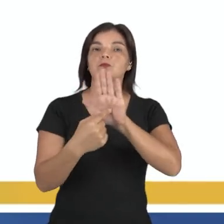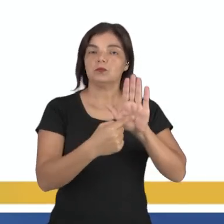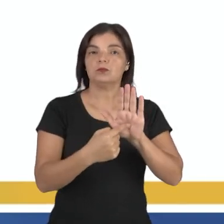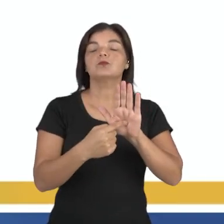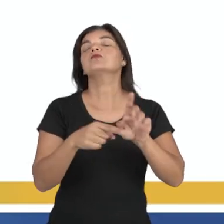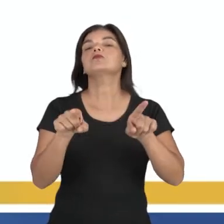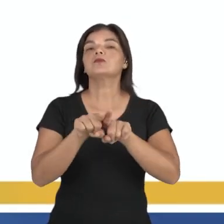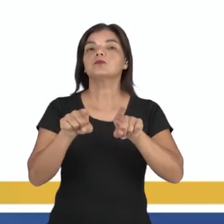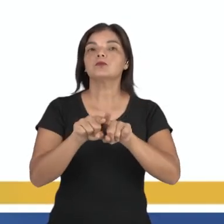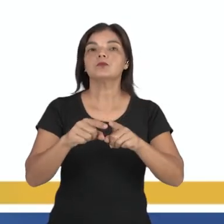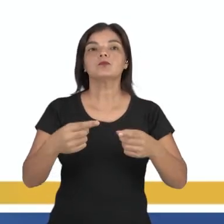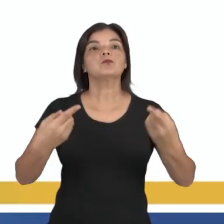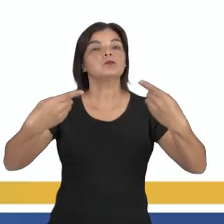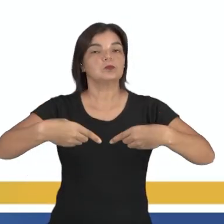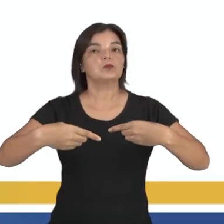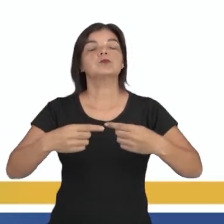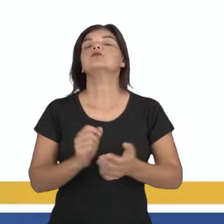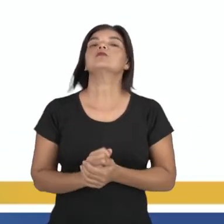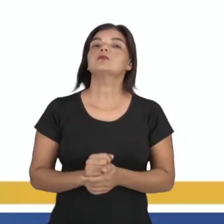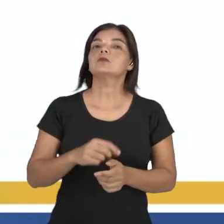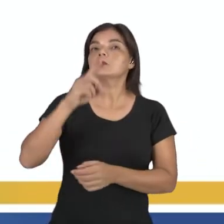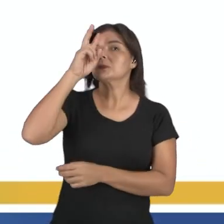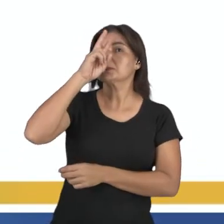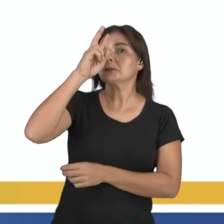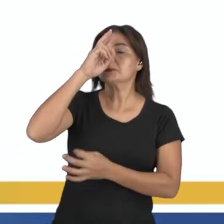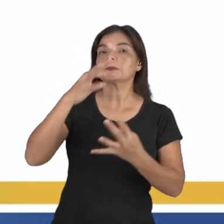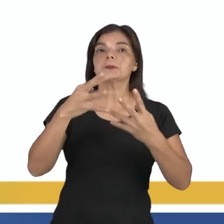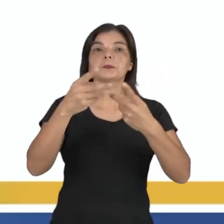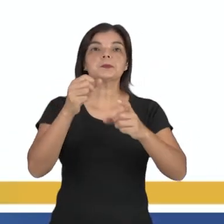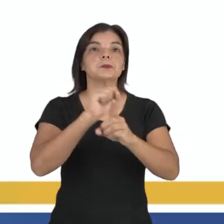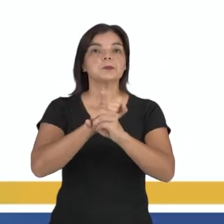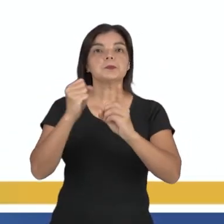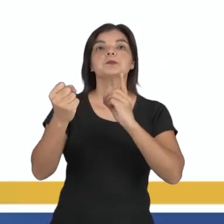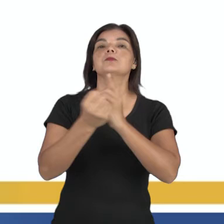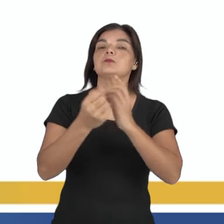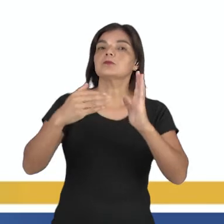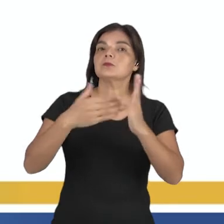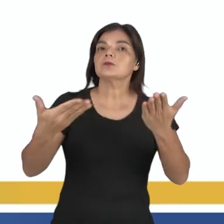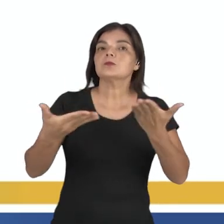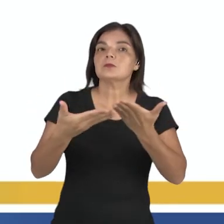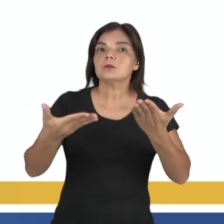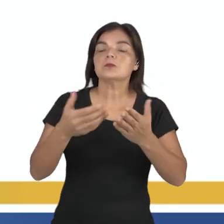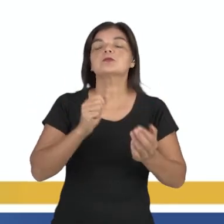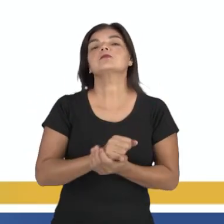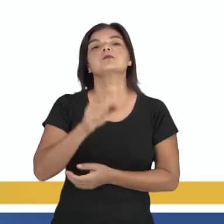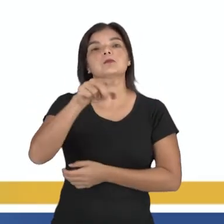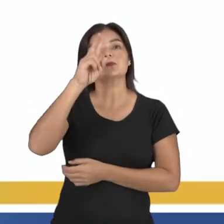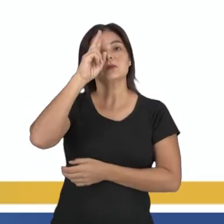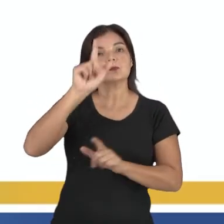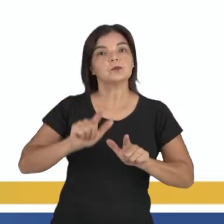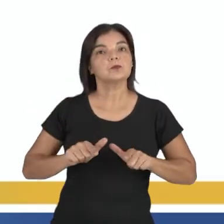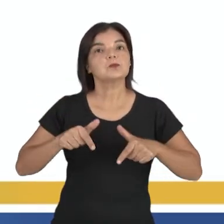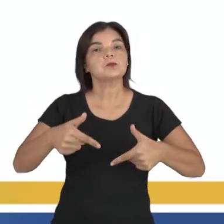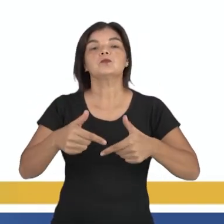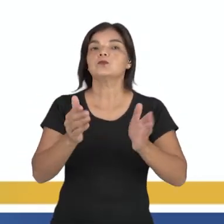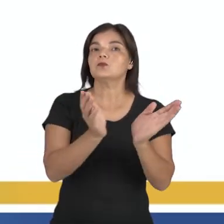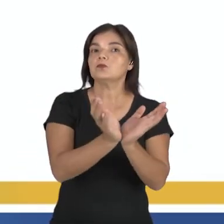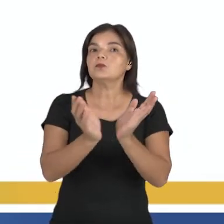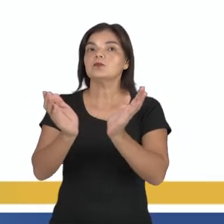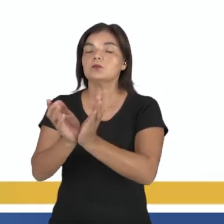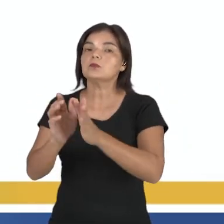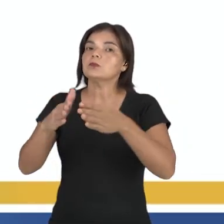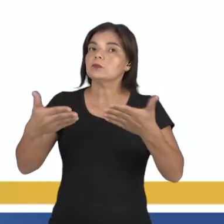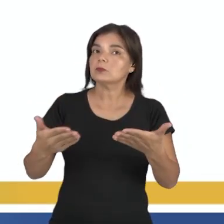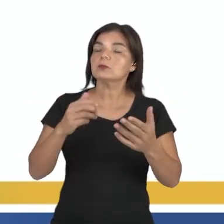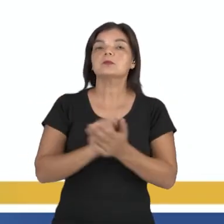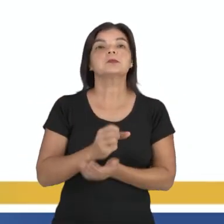Partido Comunista. A história de todas as sociedades até hoje é a história da luta de classes.